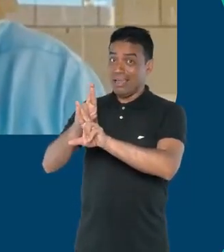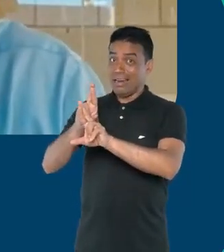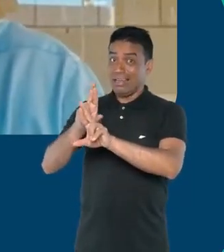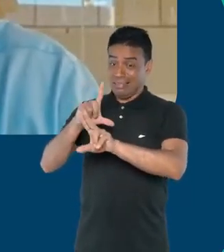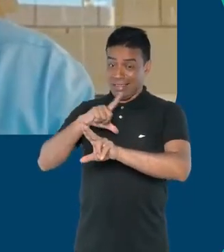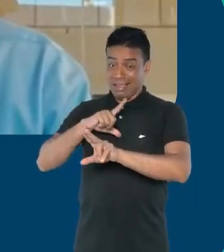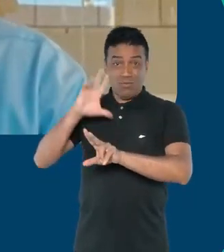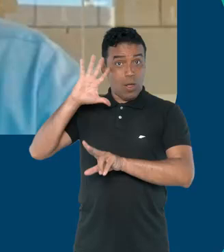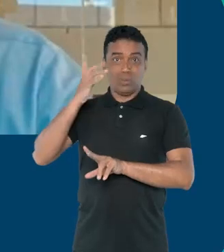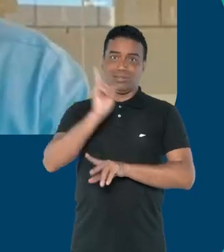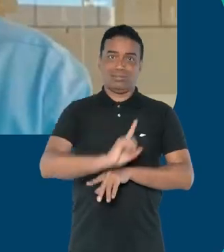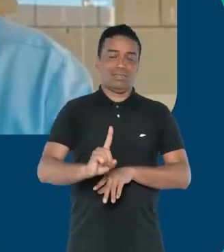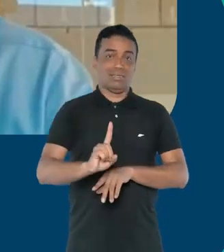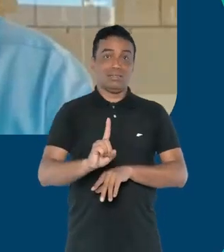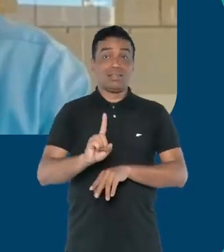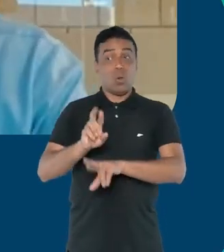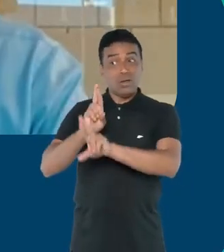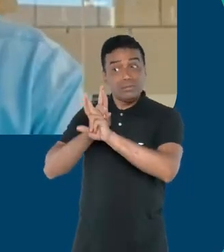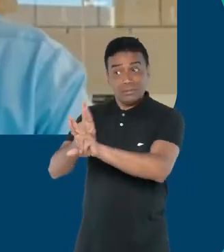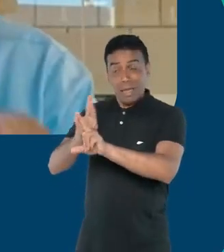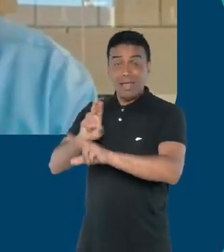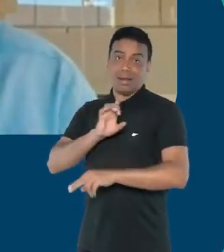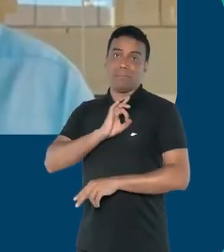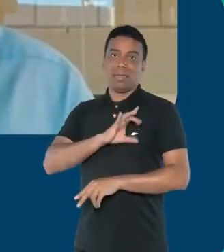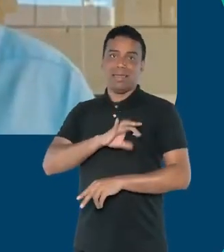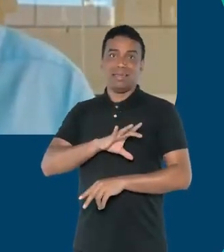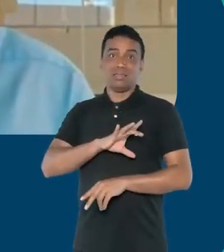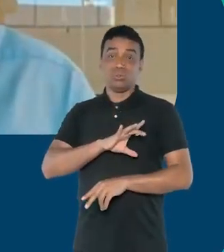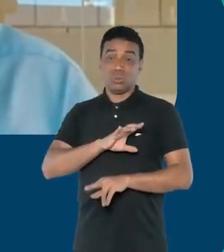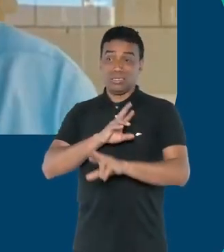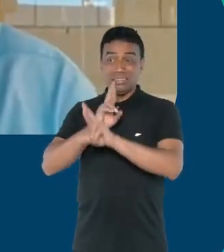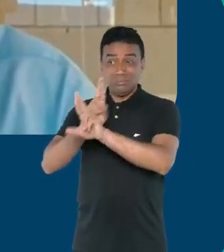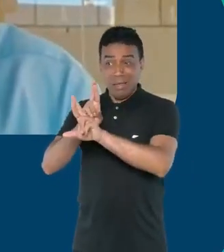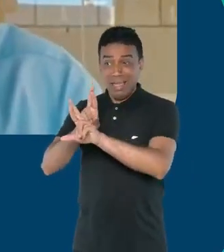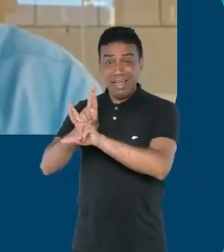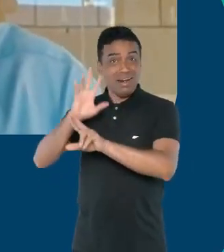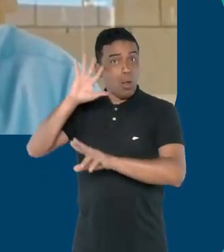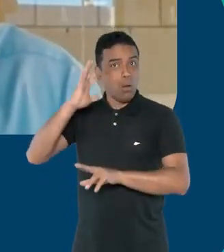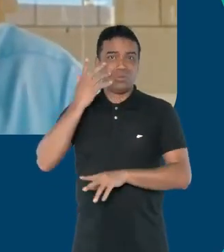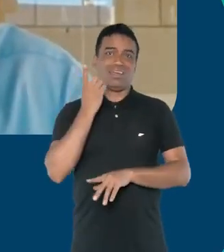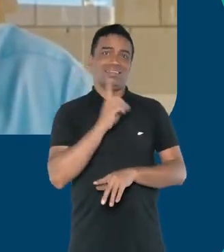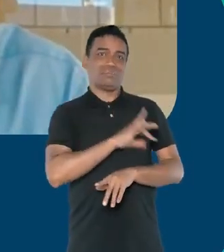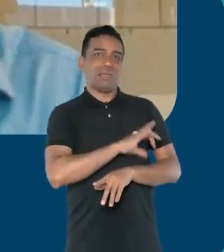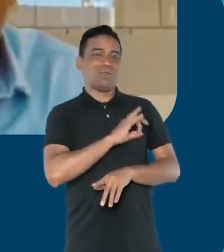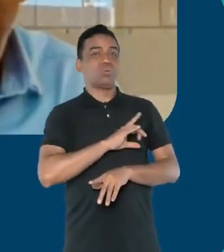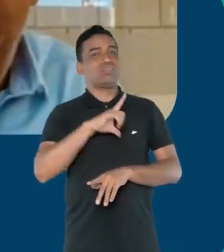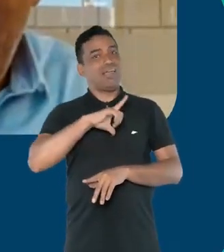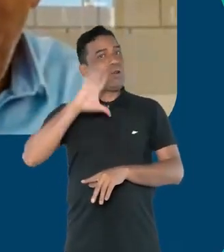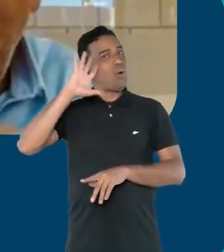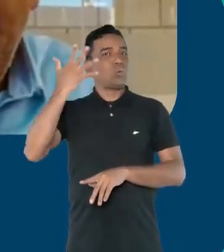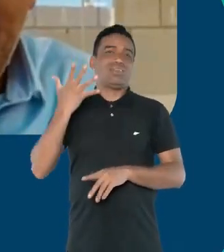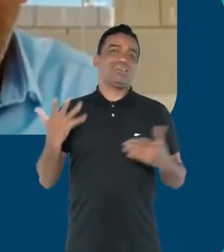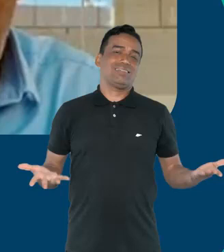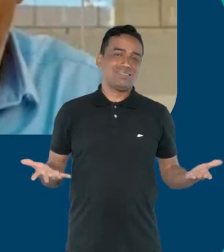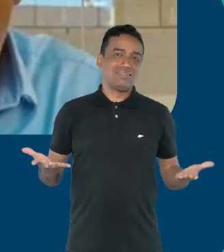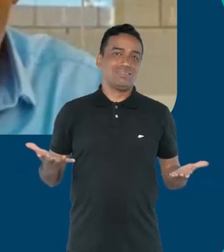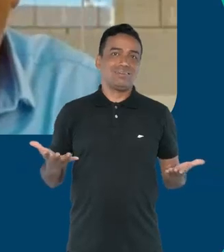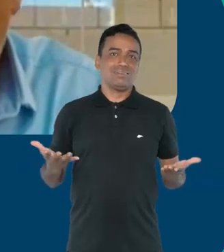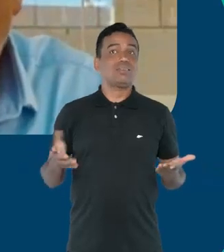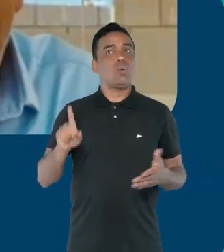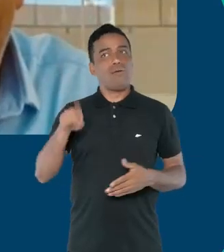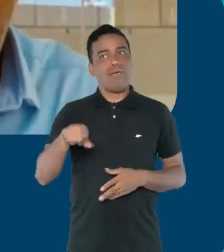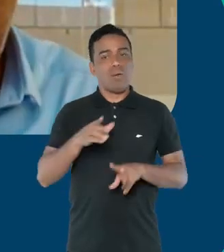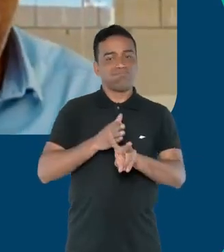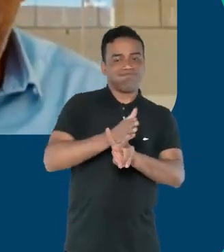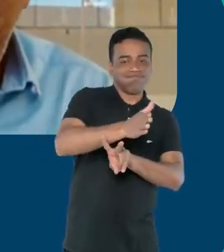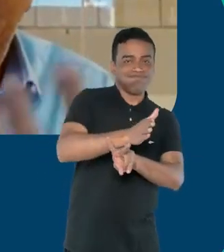né? E quem espera tem medo de que aquilo que espera não se realize, né? É uma modulação, é